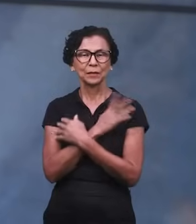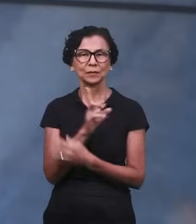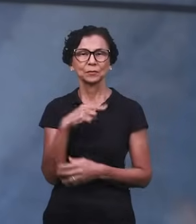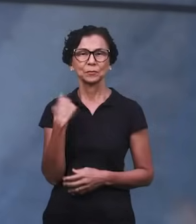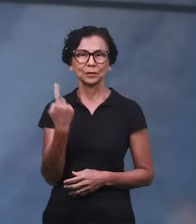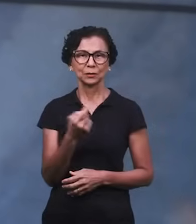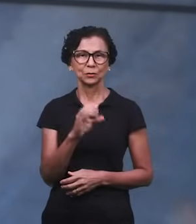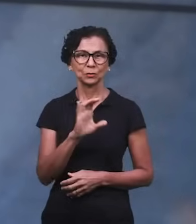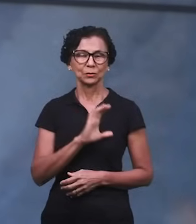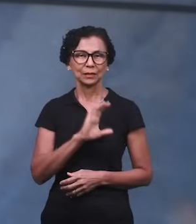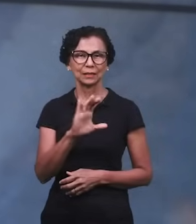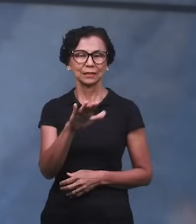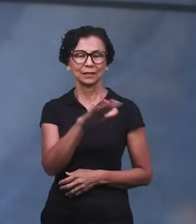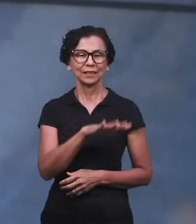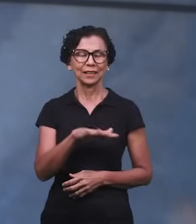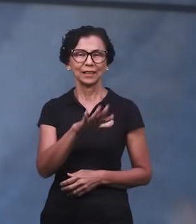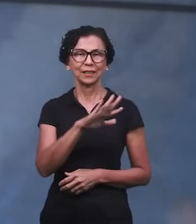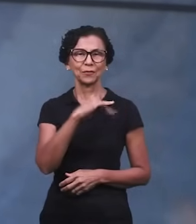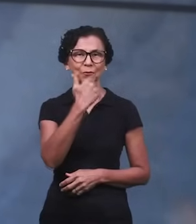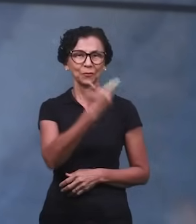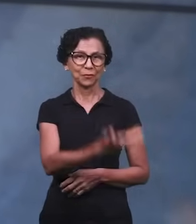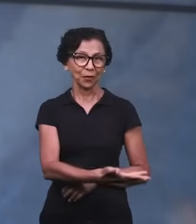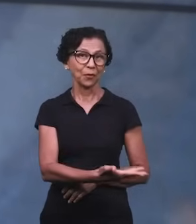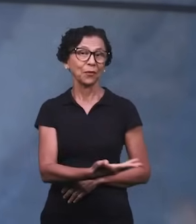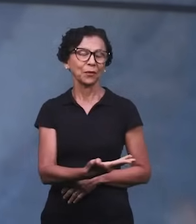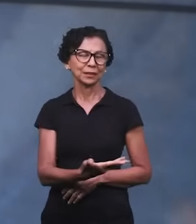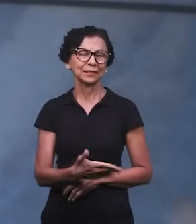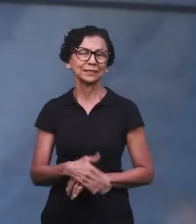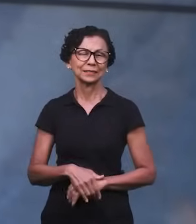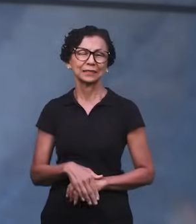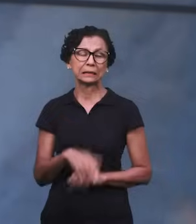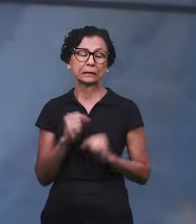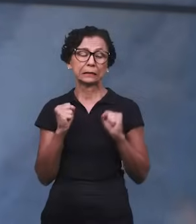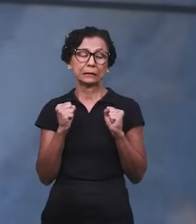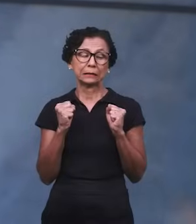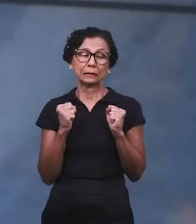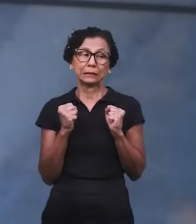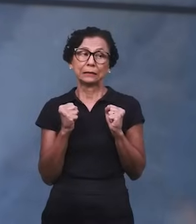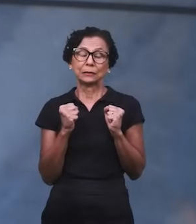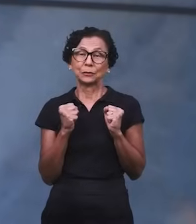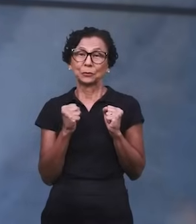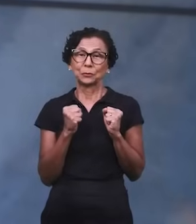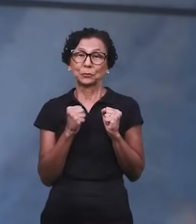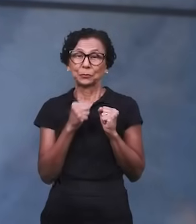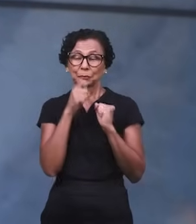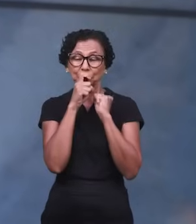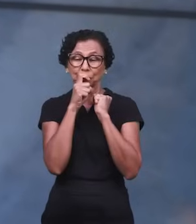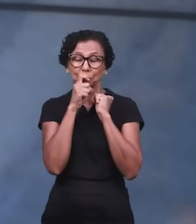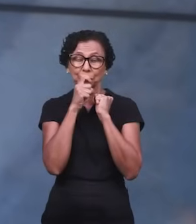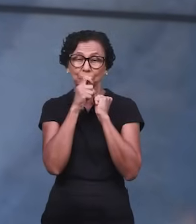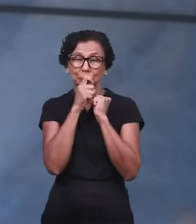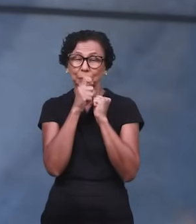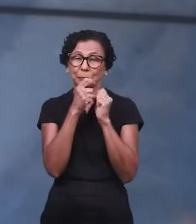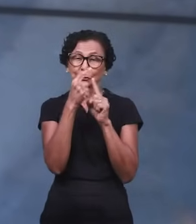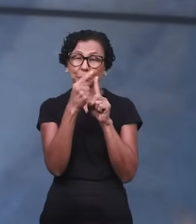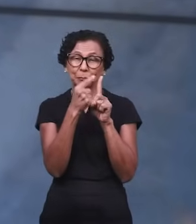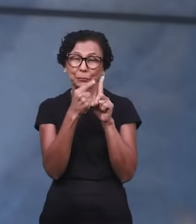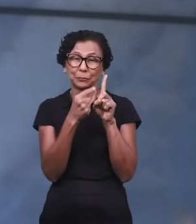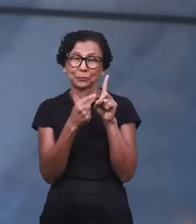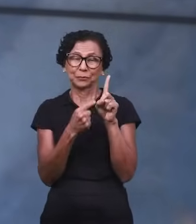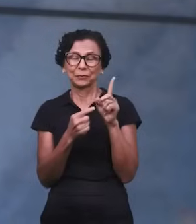nossos irmãos aí no Canadá. Queridos irmãos, né, desse país aí que faz tanto frio, né, temperaturas